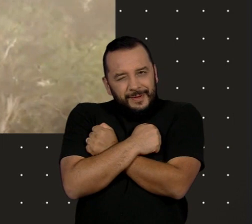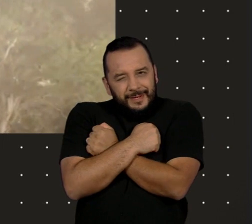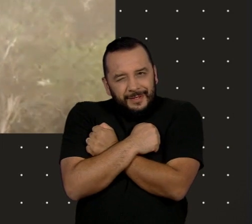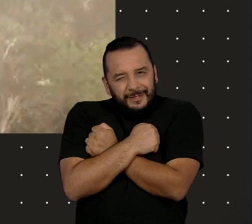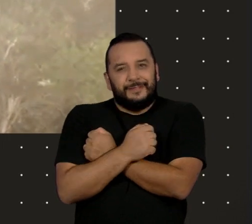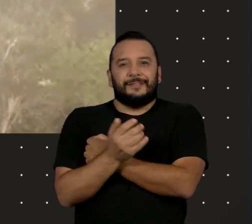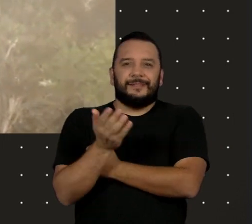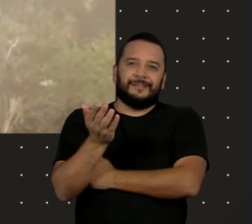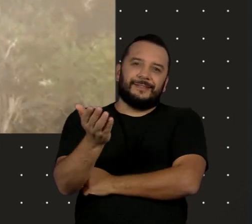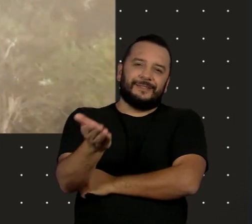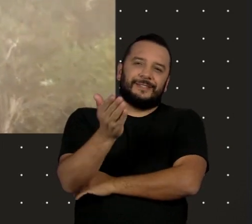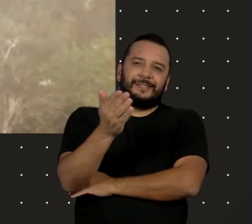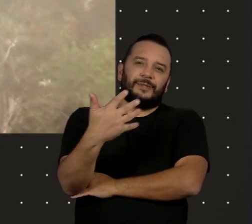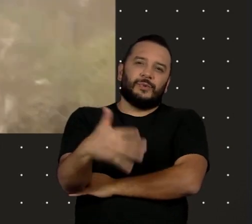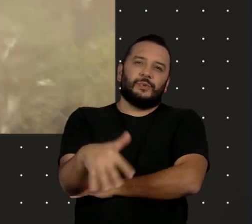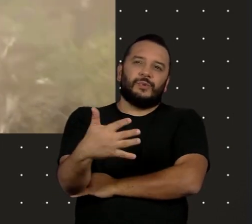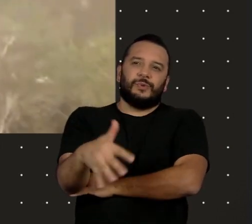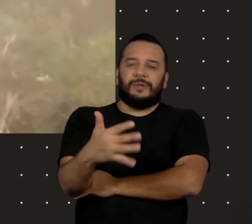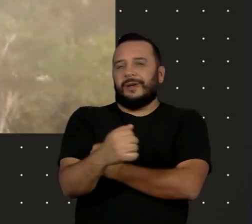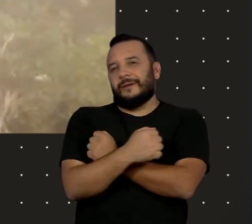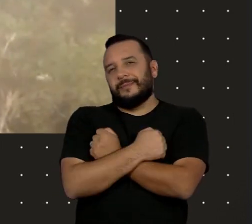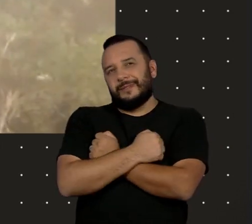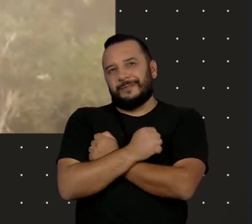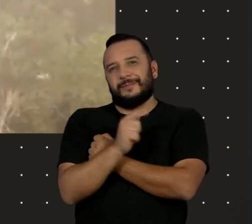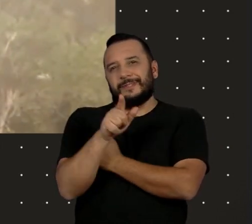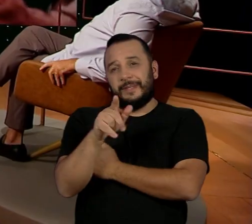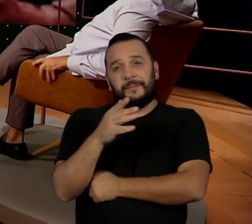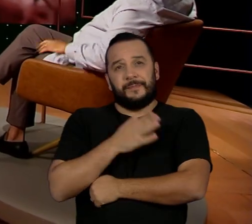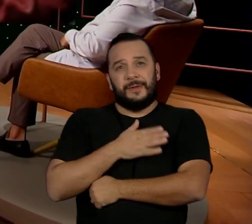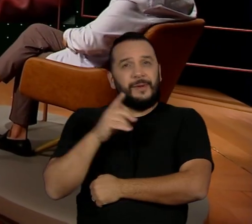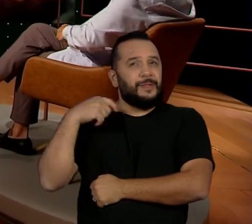você é praticamente meu ator, né?